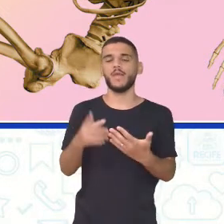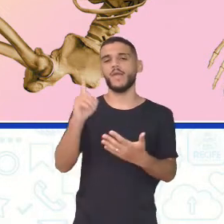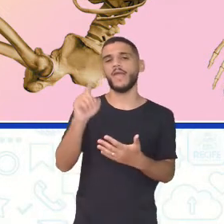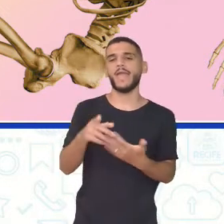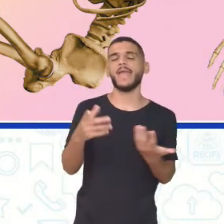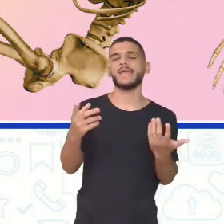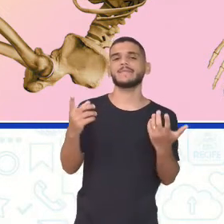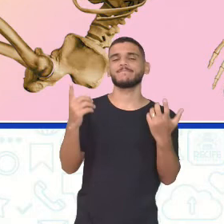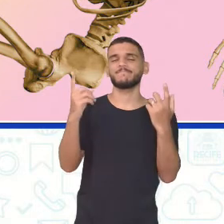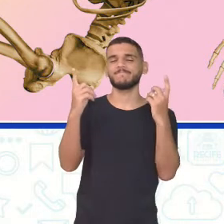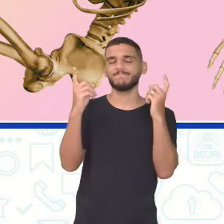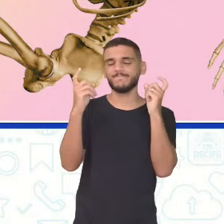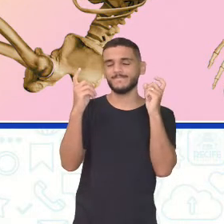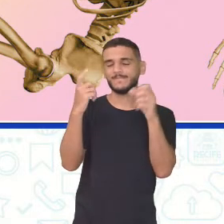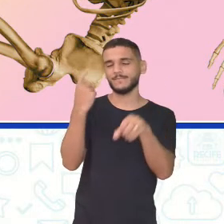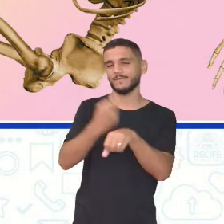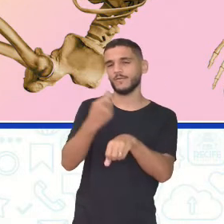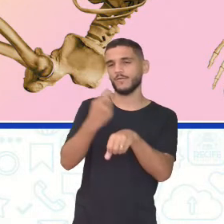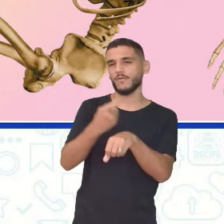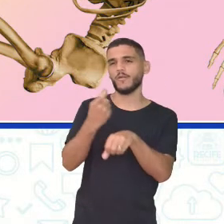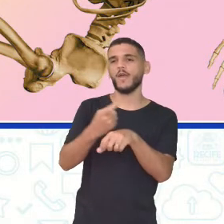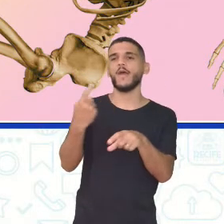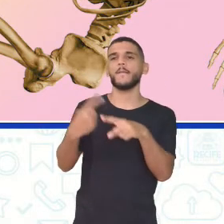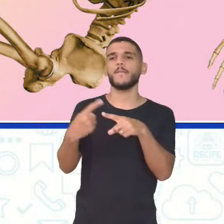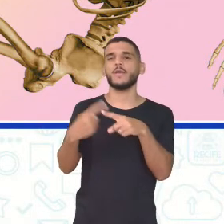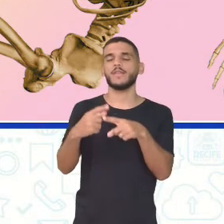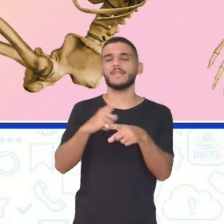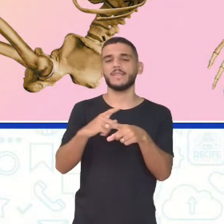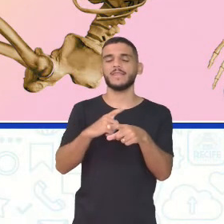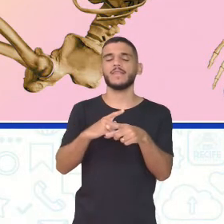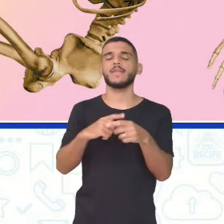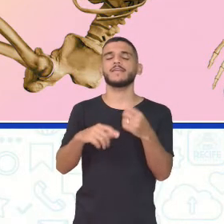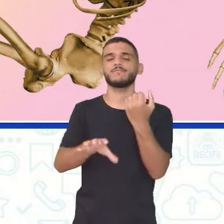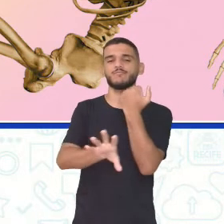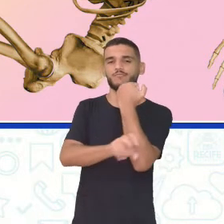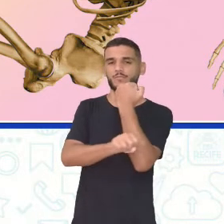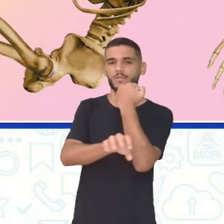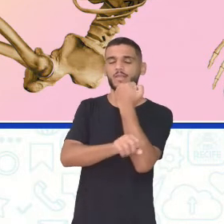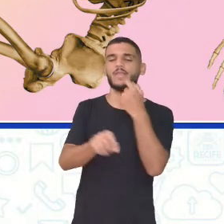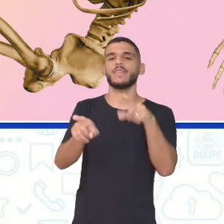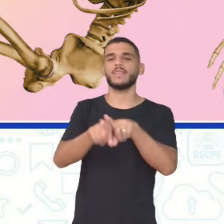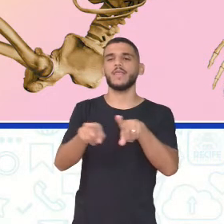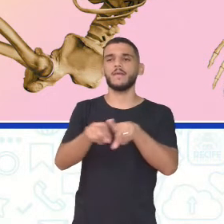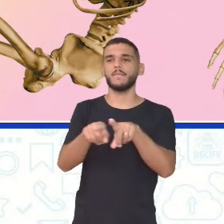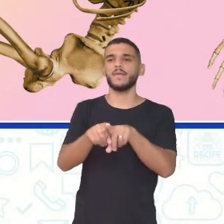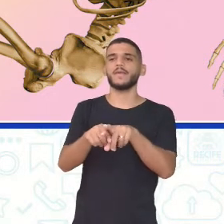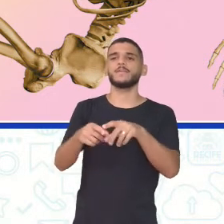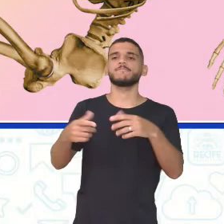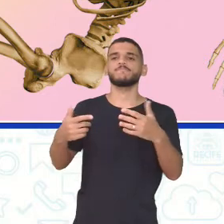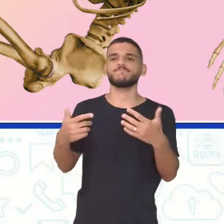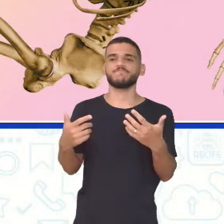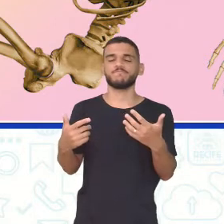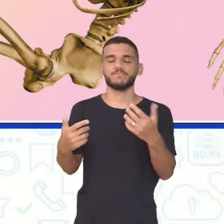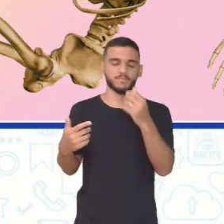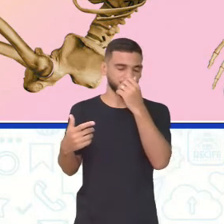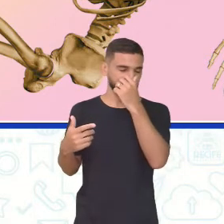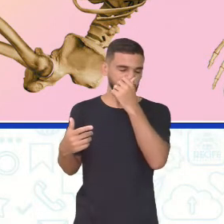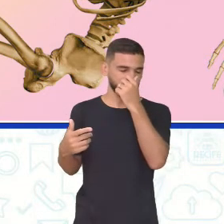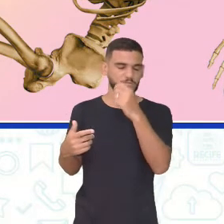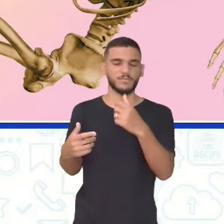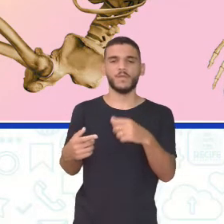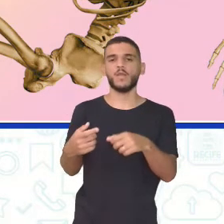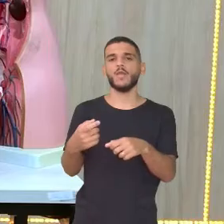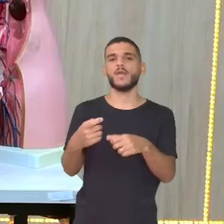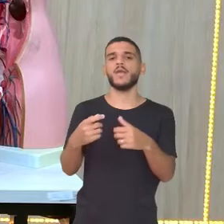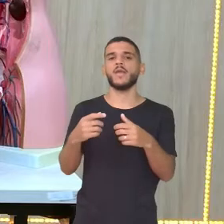calcificação, mas também é elástica devido à presença de fibras e colágeno. Veja que interessante, os nossos ossos são rígidos,